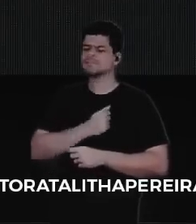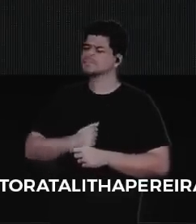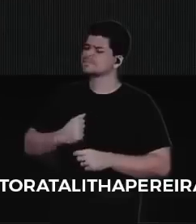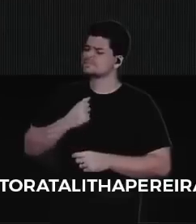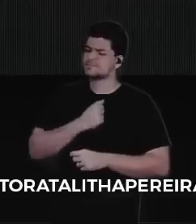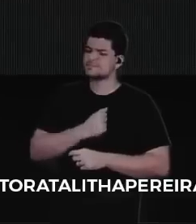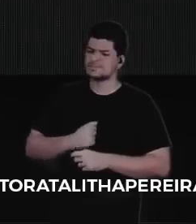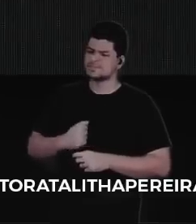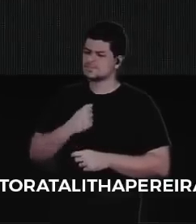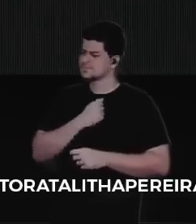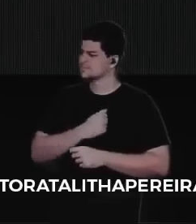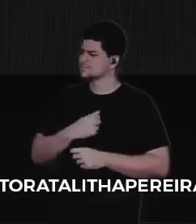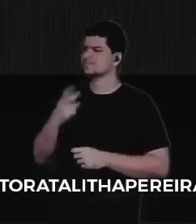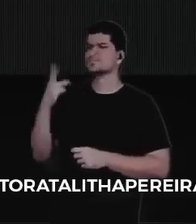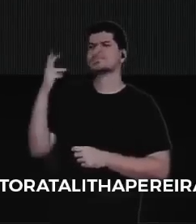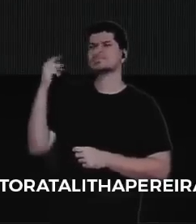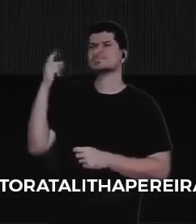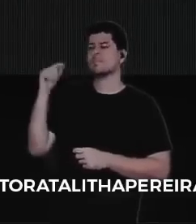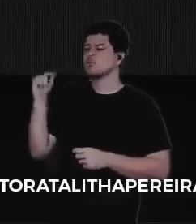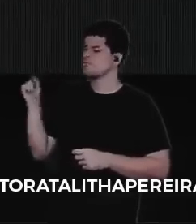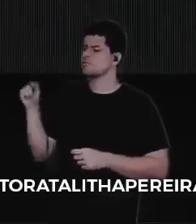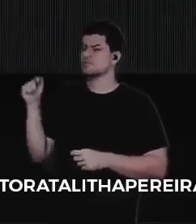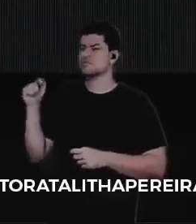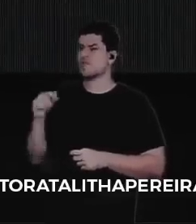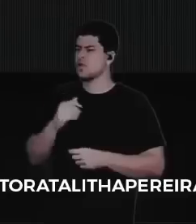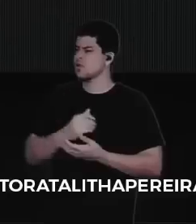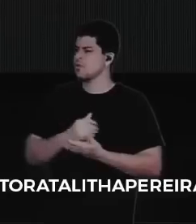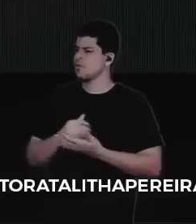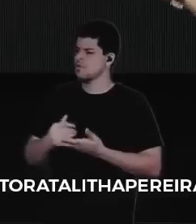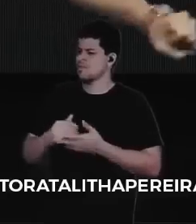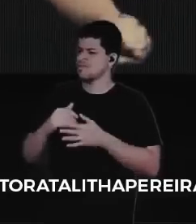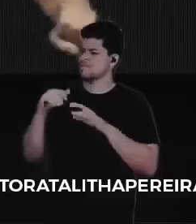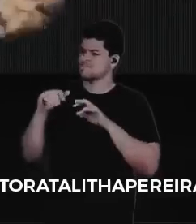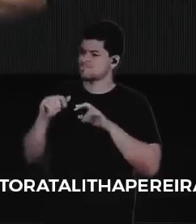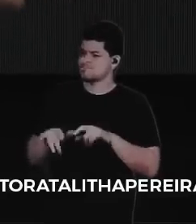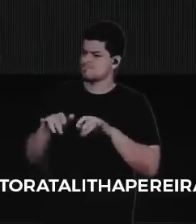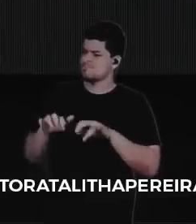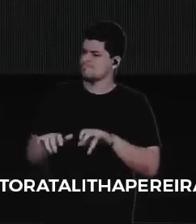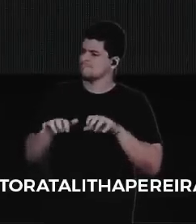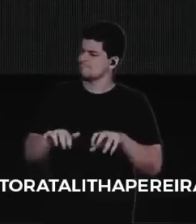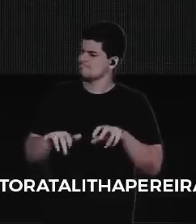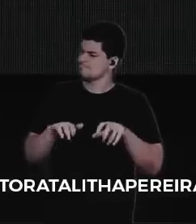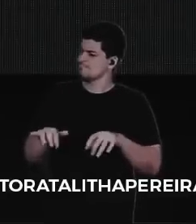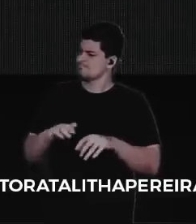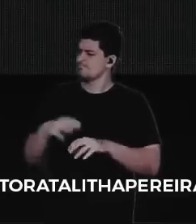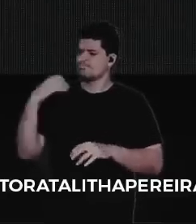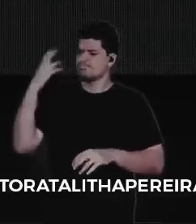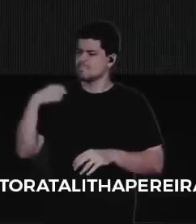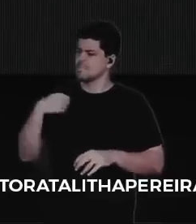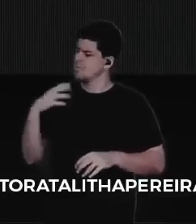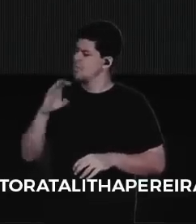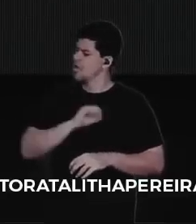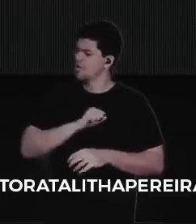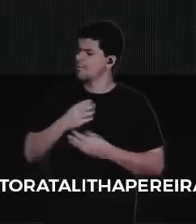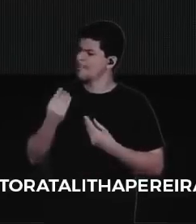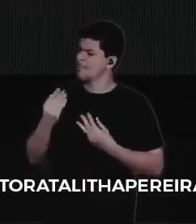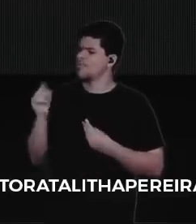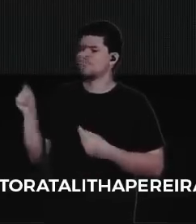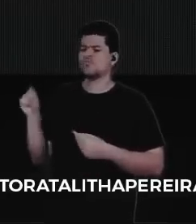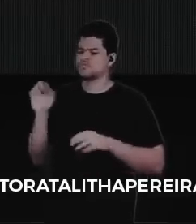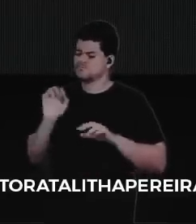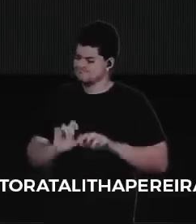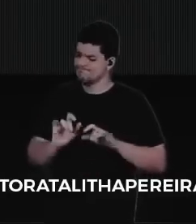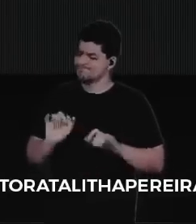saudade daquela época em que você parava para tocar piano. Eu amo tanto ouvir